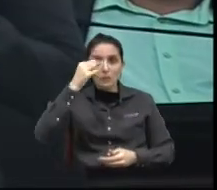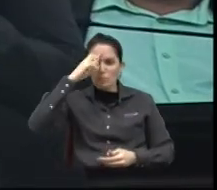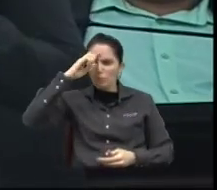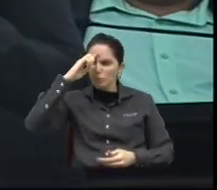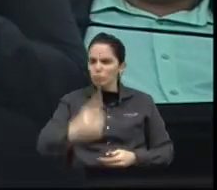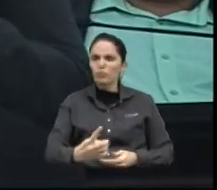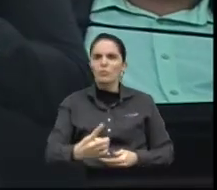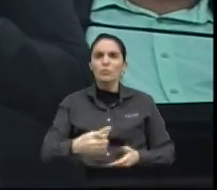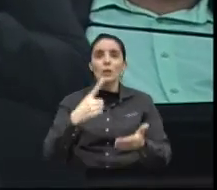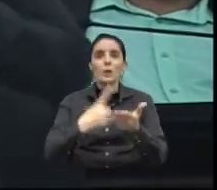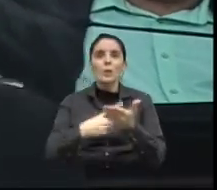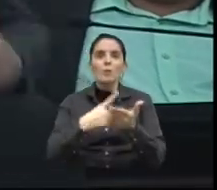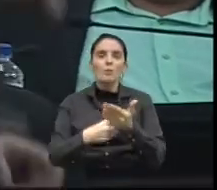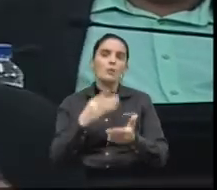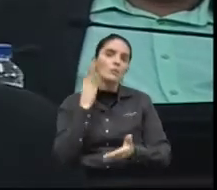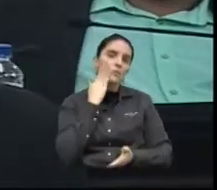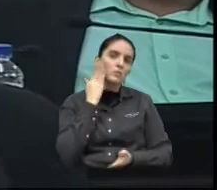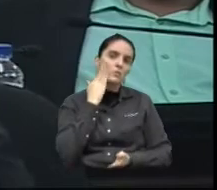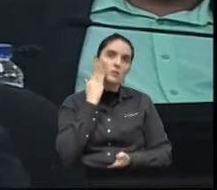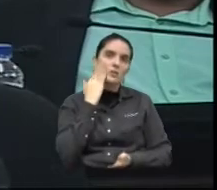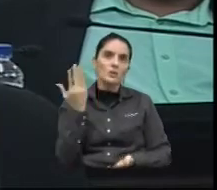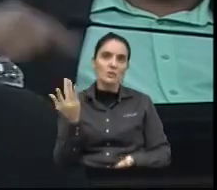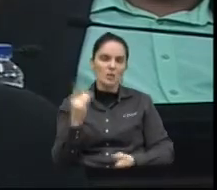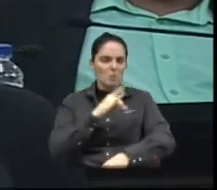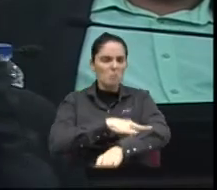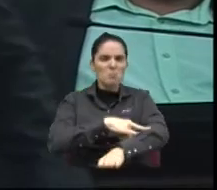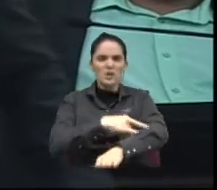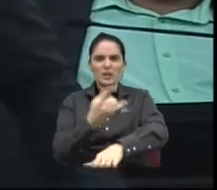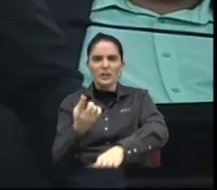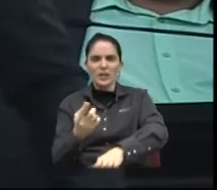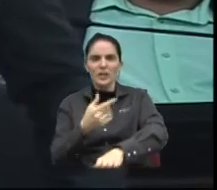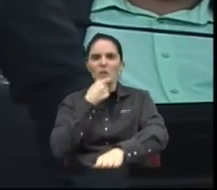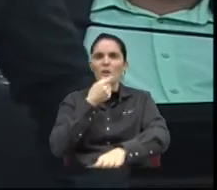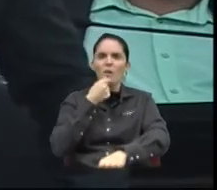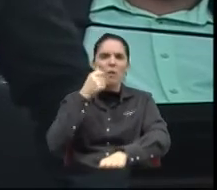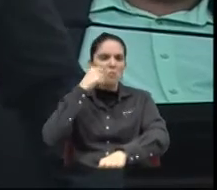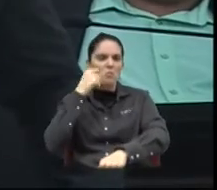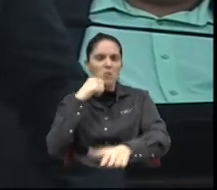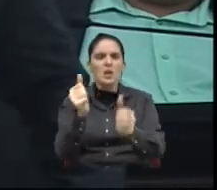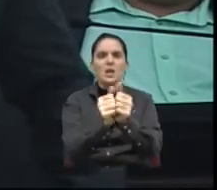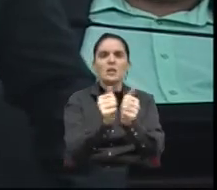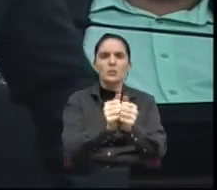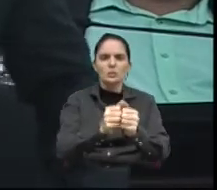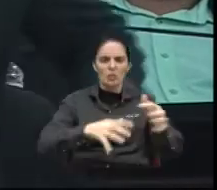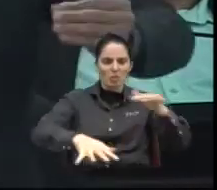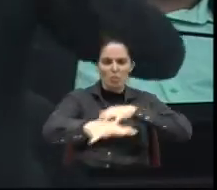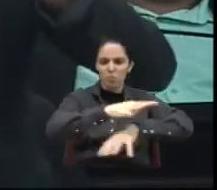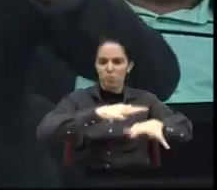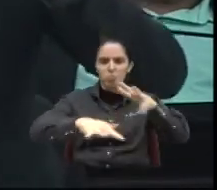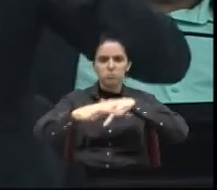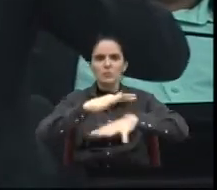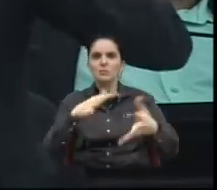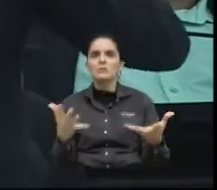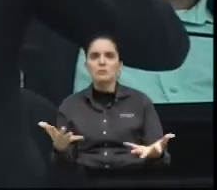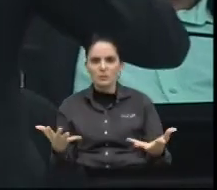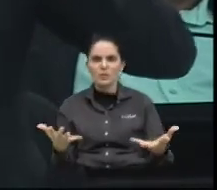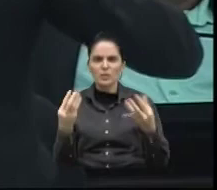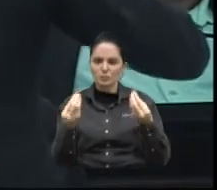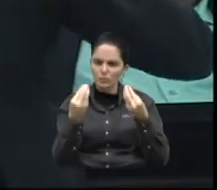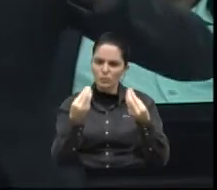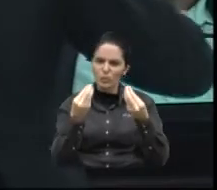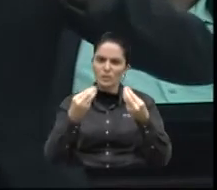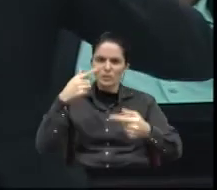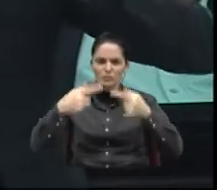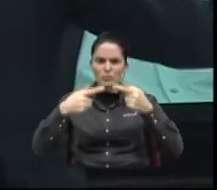vamos encher goes ska dividindo um banheiro de acordo com a ideologia de gênero foi tentar se jesus senhor olha que não estamos discutindo